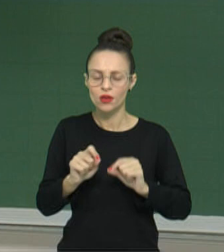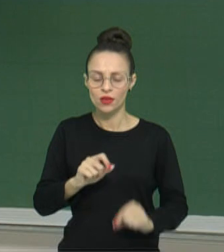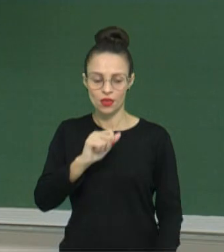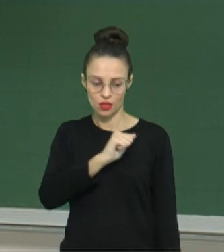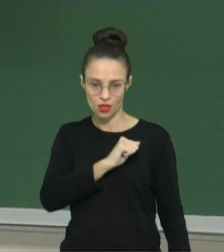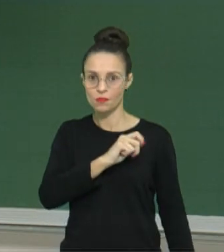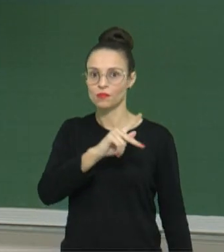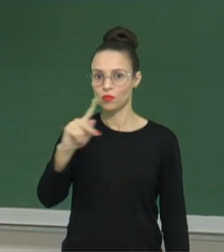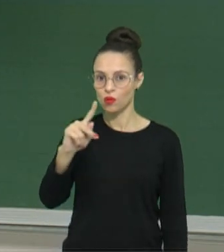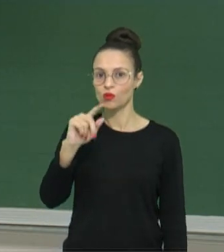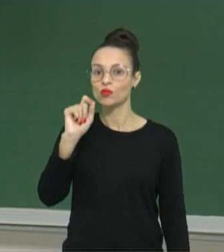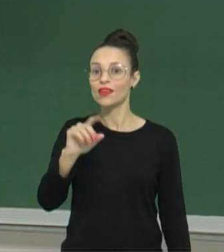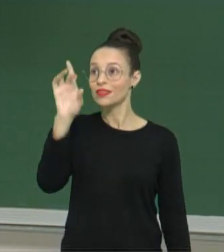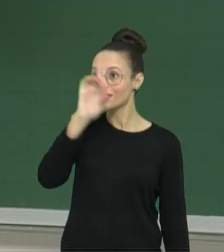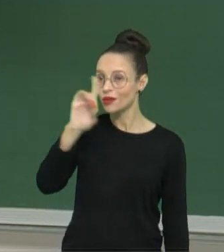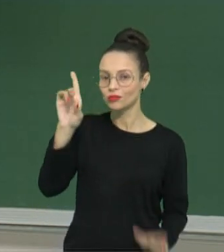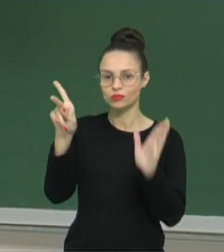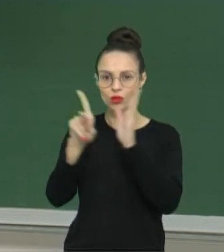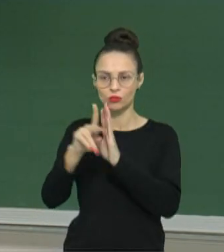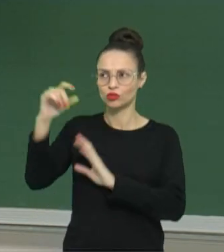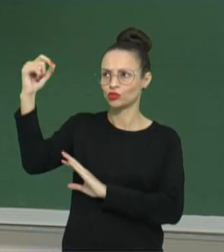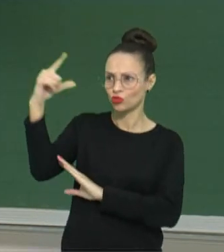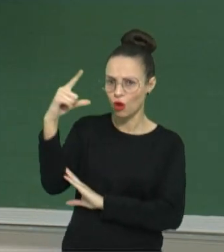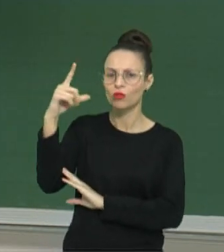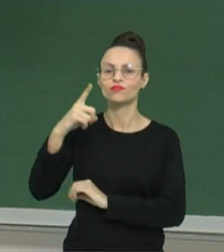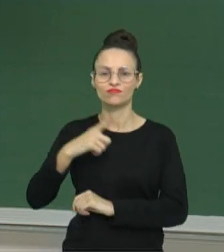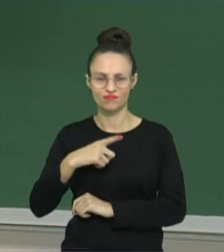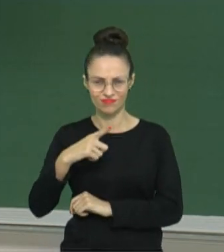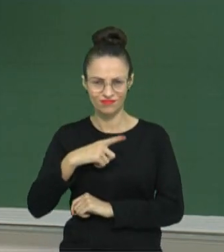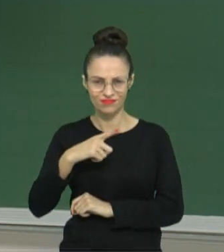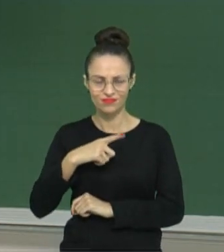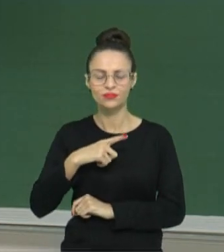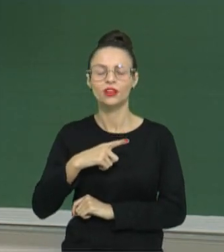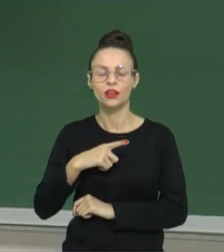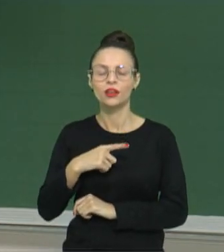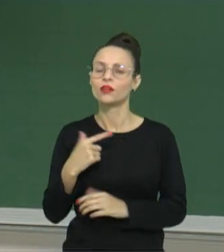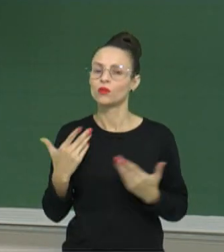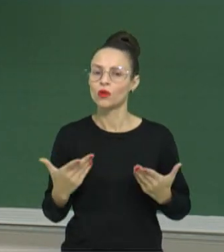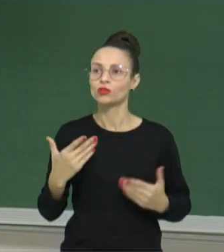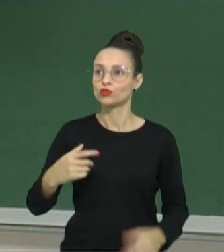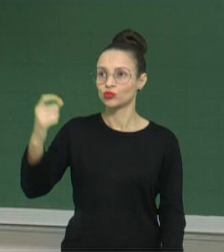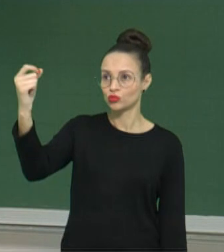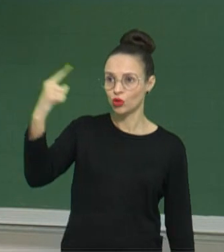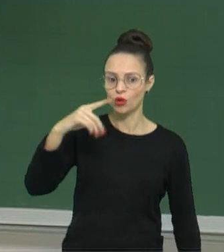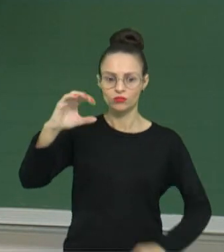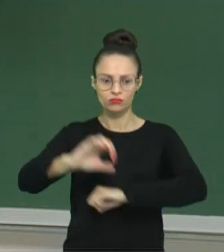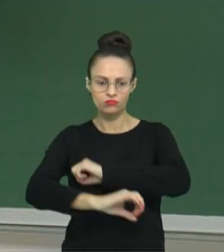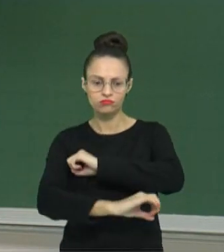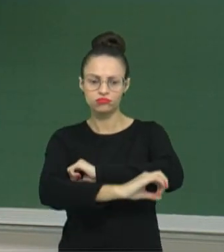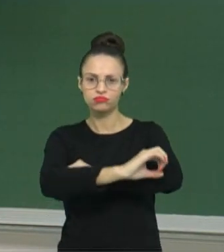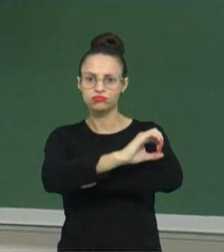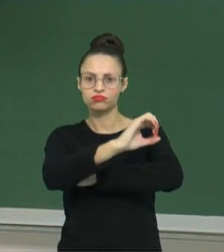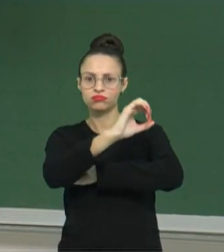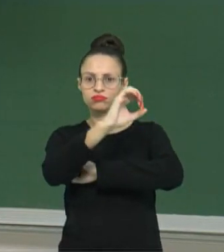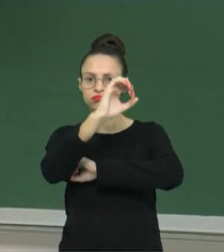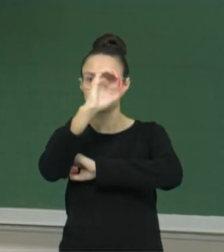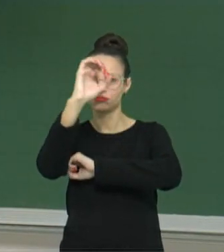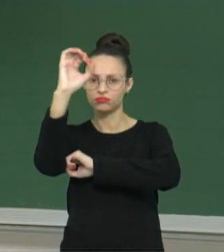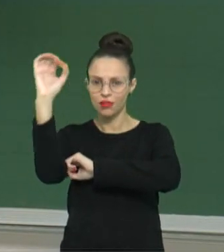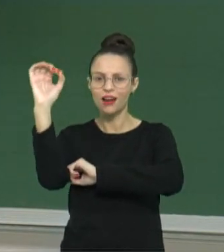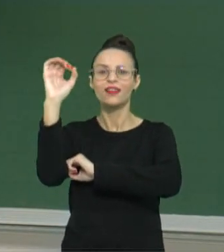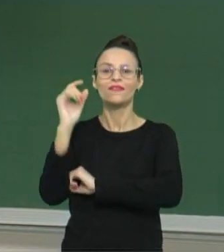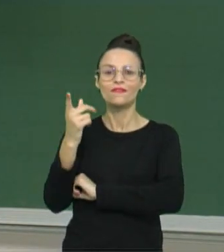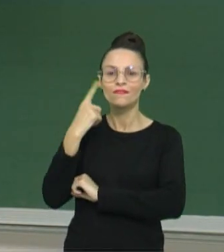Apolo. Por ele ser um deus solar, ele carrega o sol em sua carruagem. Quando o sol chega de manhã, a gente consegue distinguir as